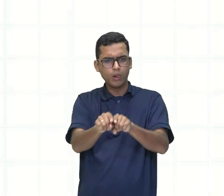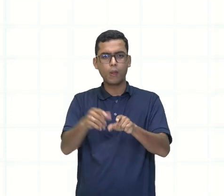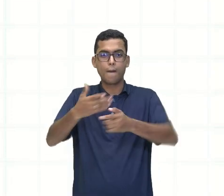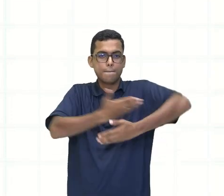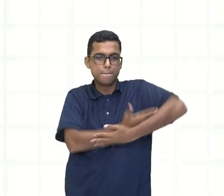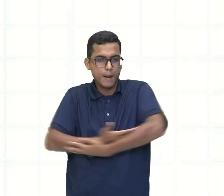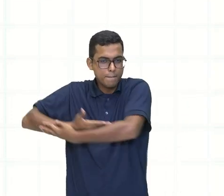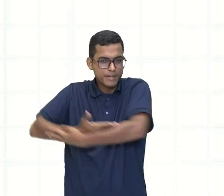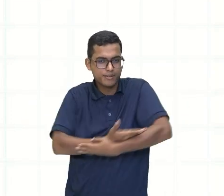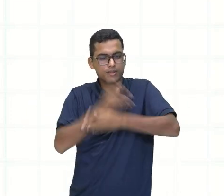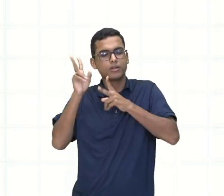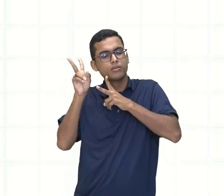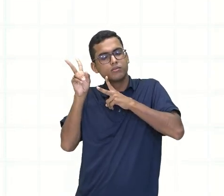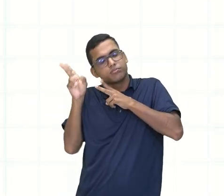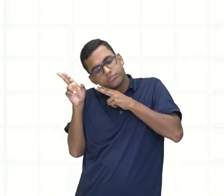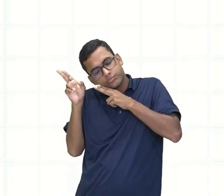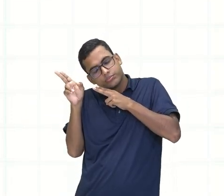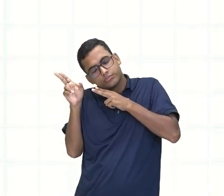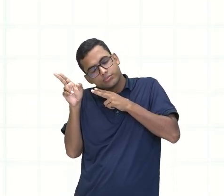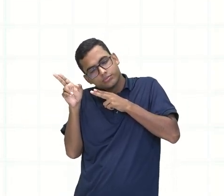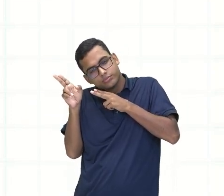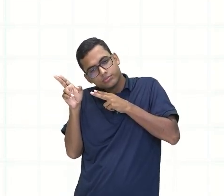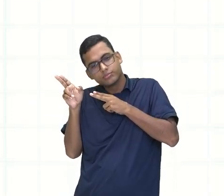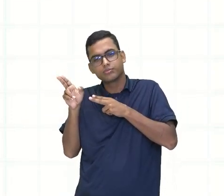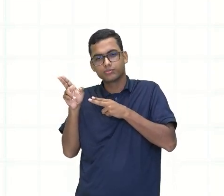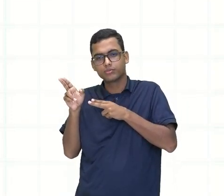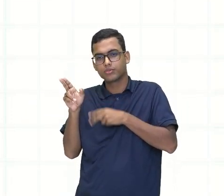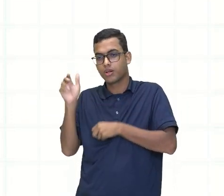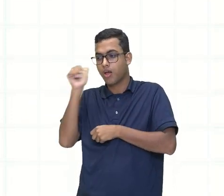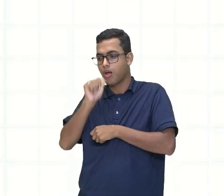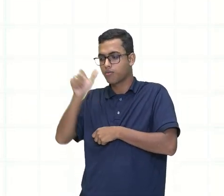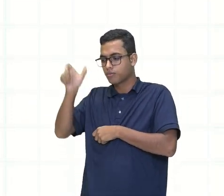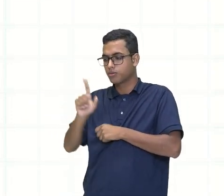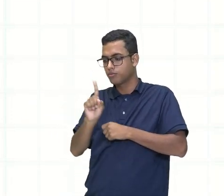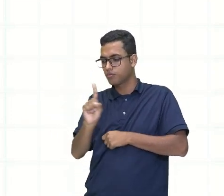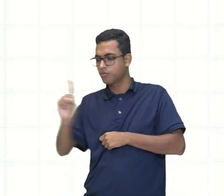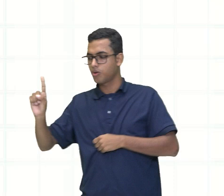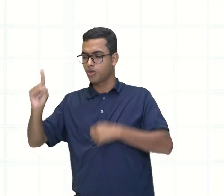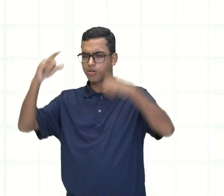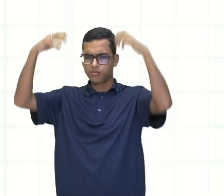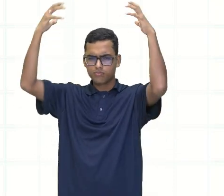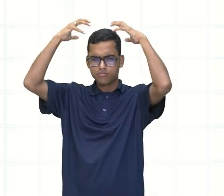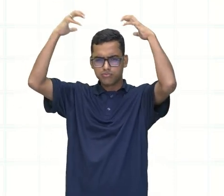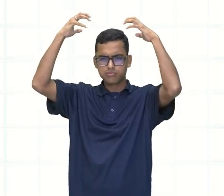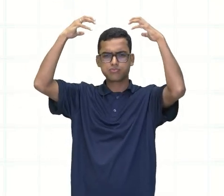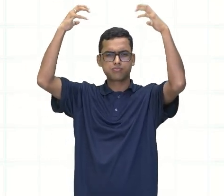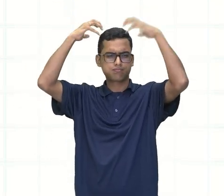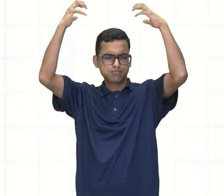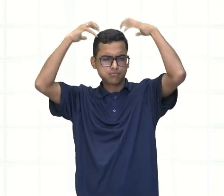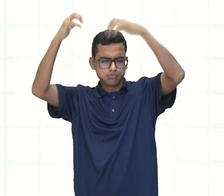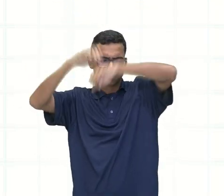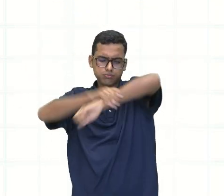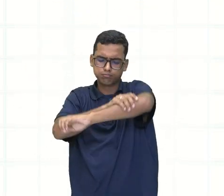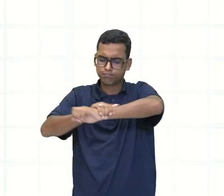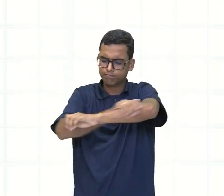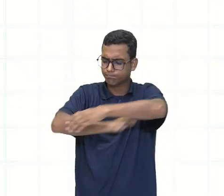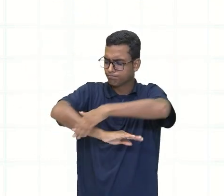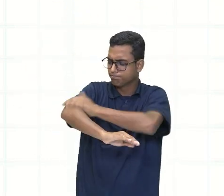dormindo, she took a shower, ela tomou um banho. Então, novamente, uma ação que estava acontecendo,